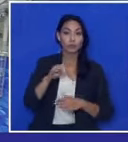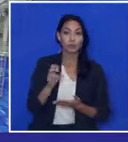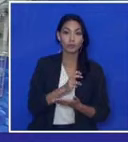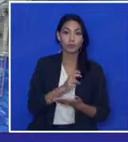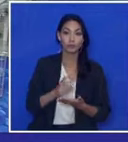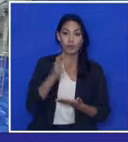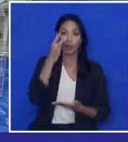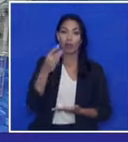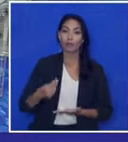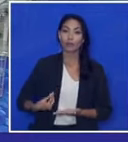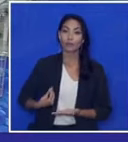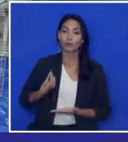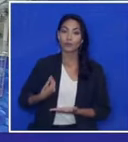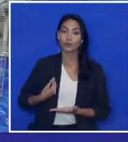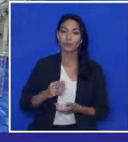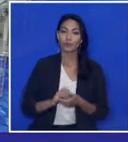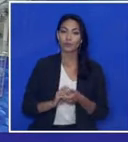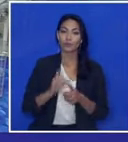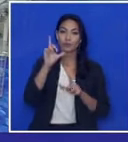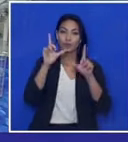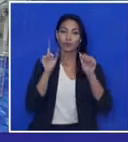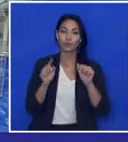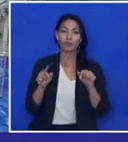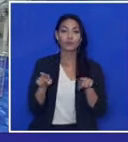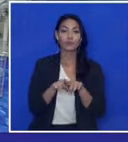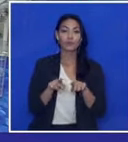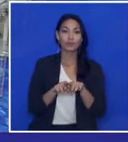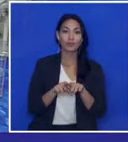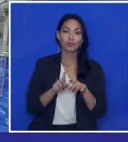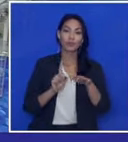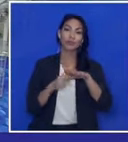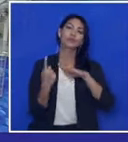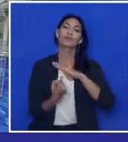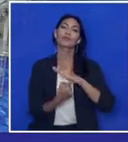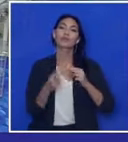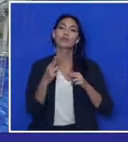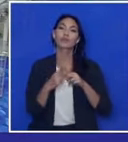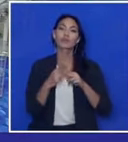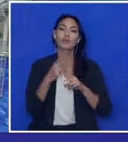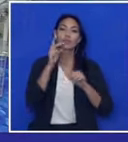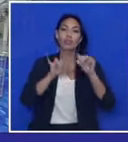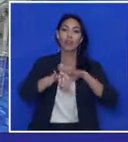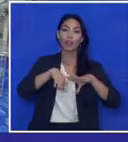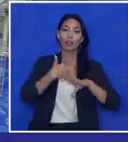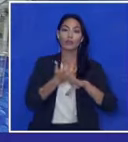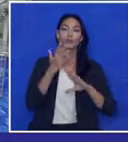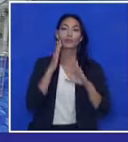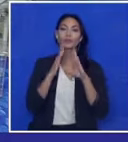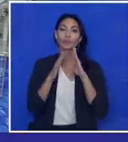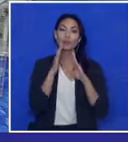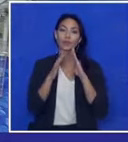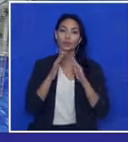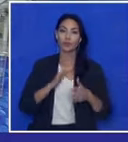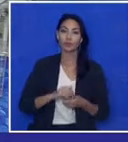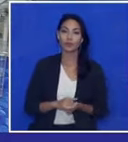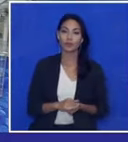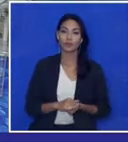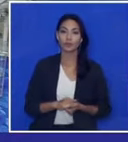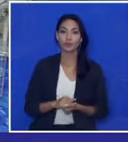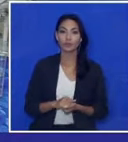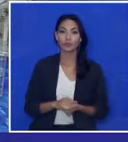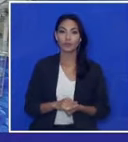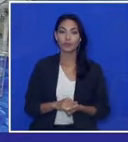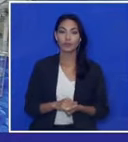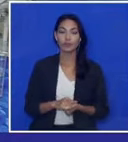sorteio da Quina com transmissão ao vivo pela Rede TV e também pelas redes sociais da Caixa e da Rede TV, no YouTube e